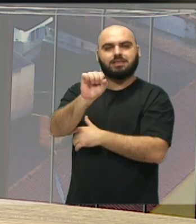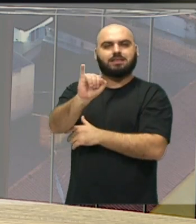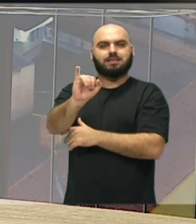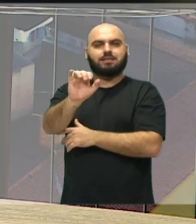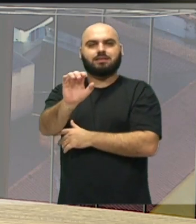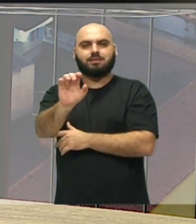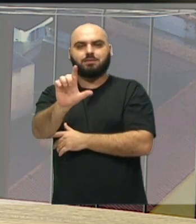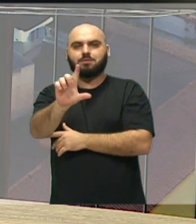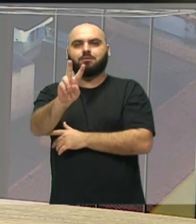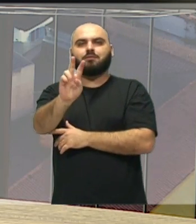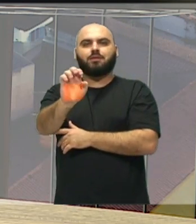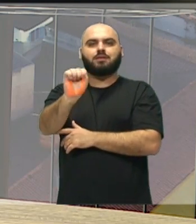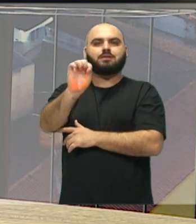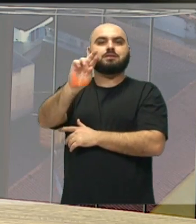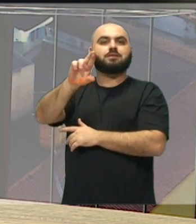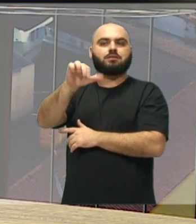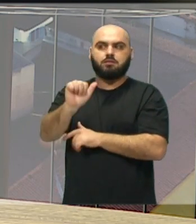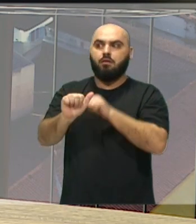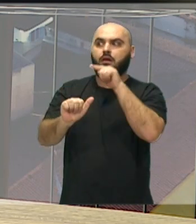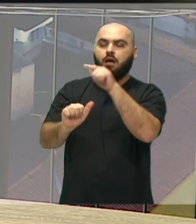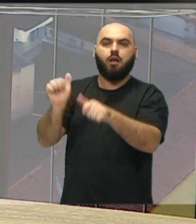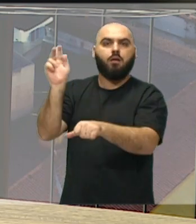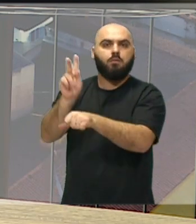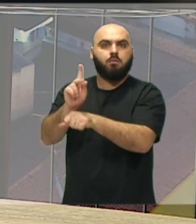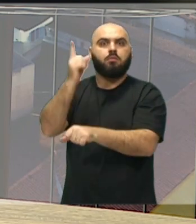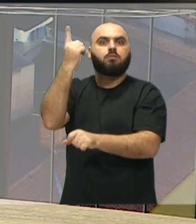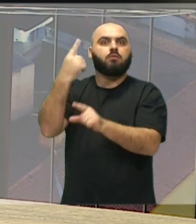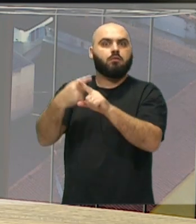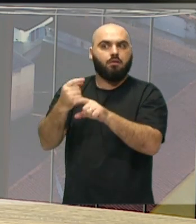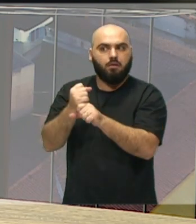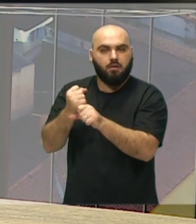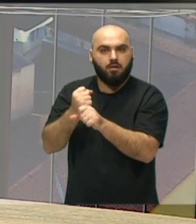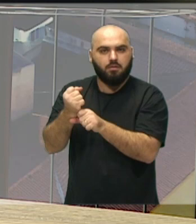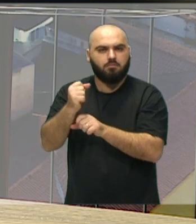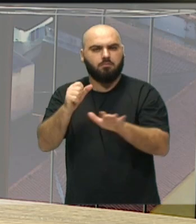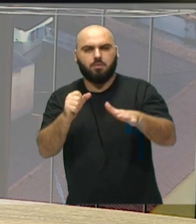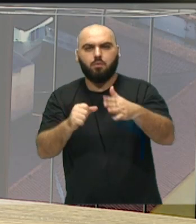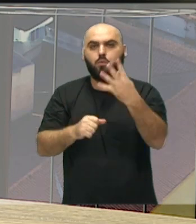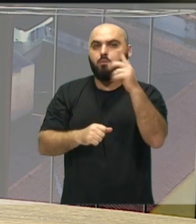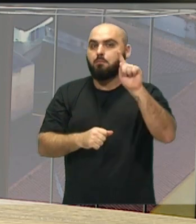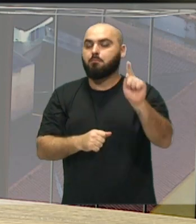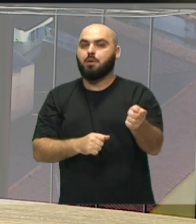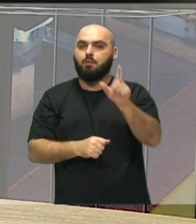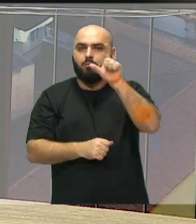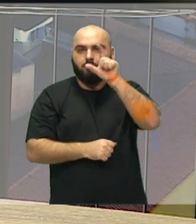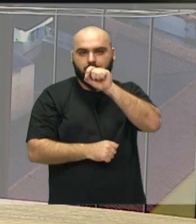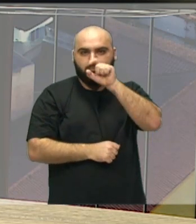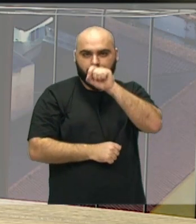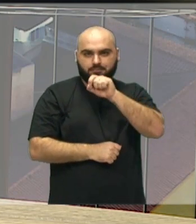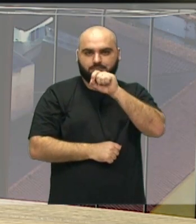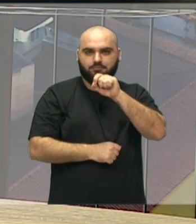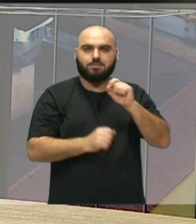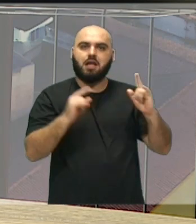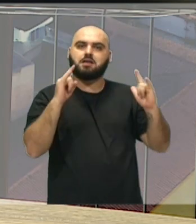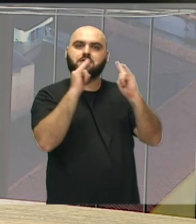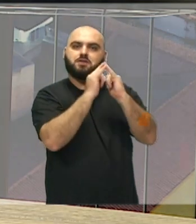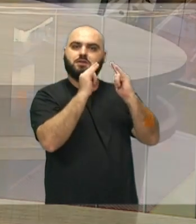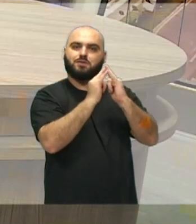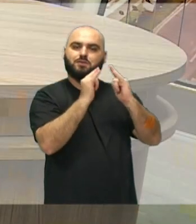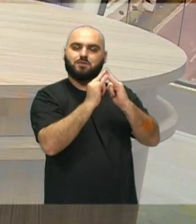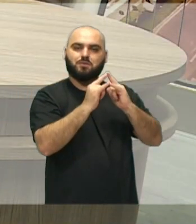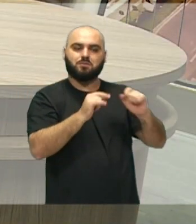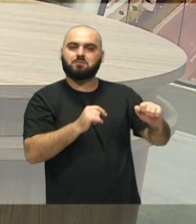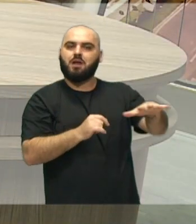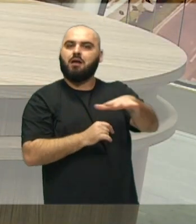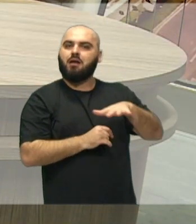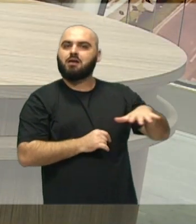de 4.000 aves, dentro da organização não governamental Instituto Espaço Silvestre. E